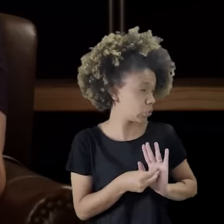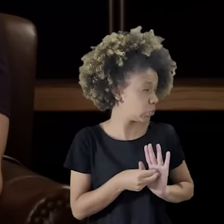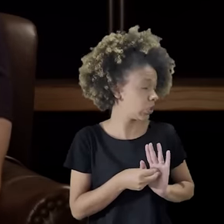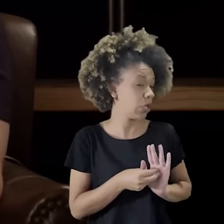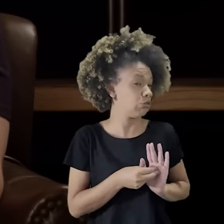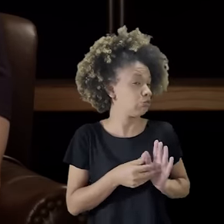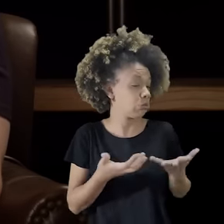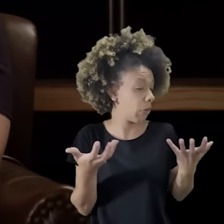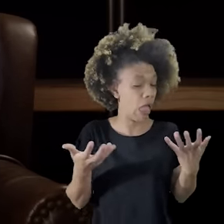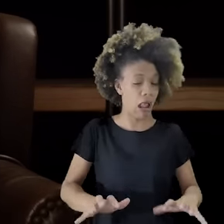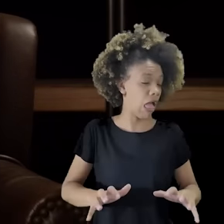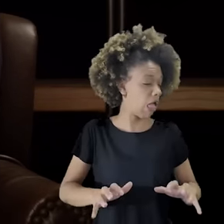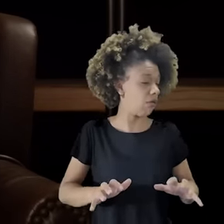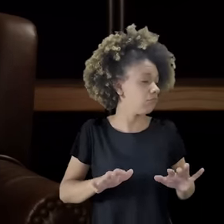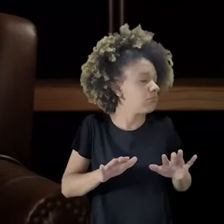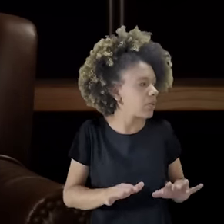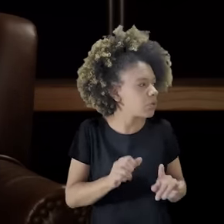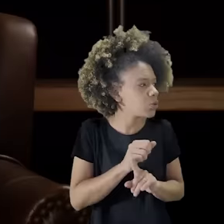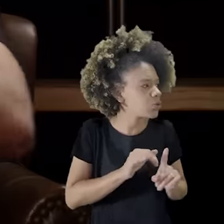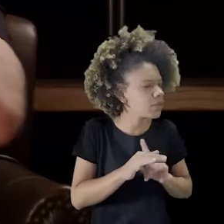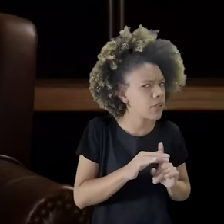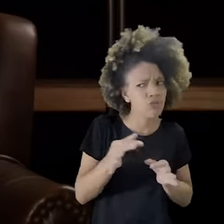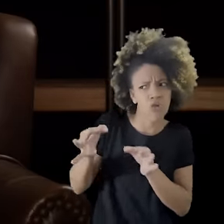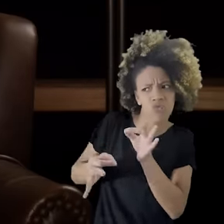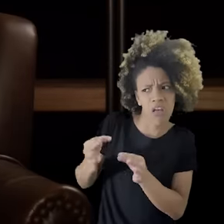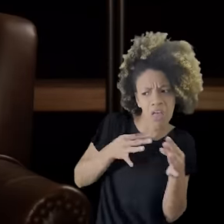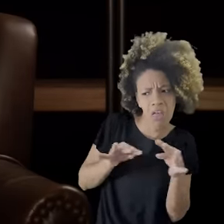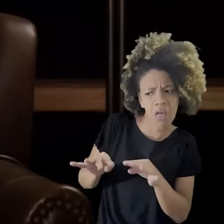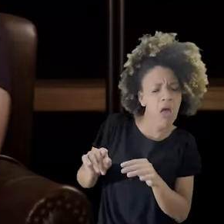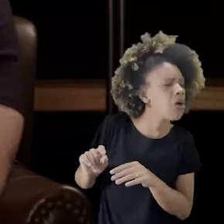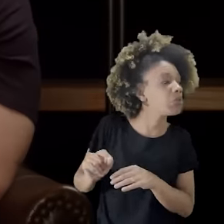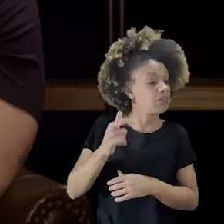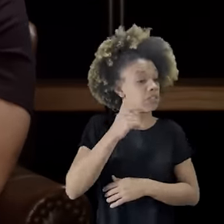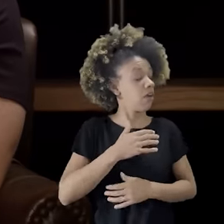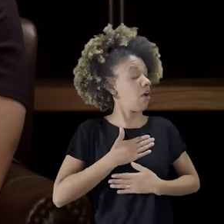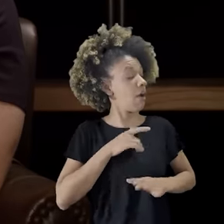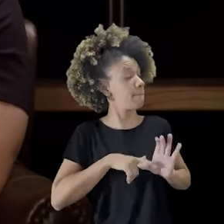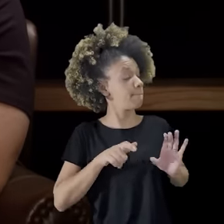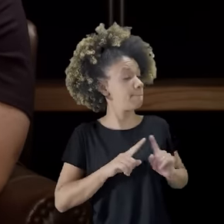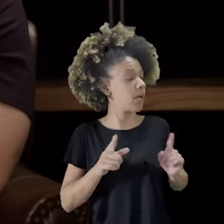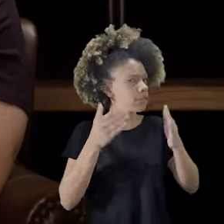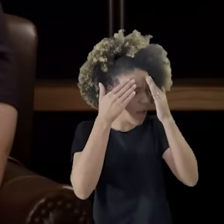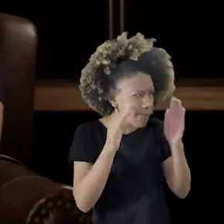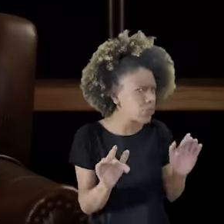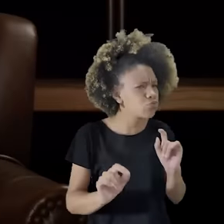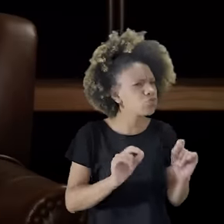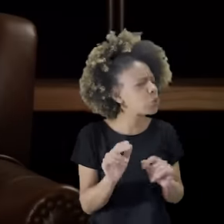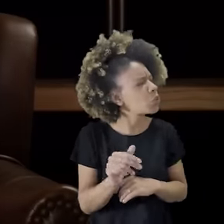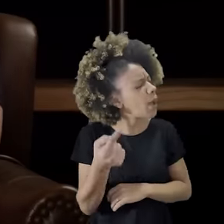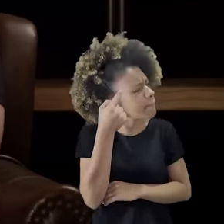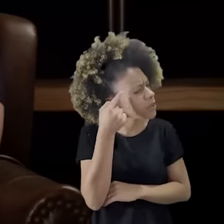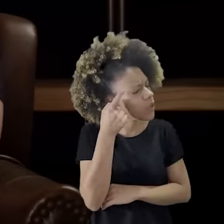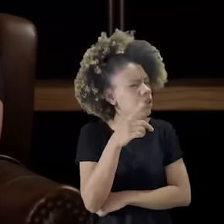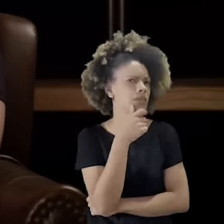não sair de você e tal e de repente uma sociedade inteira te julga por você querer ser o que você é só que agora minha cabeça abriu de um jeito que